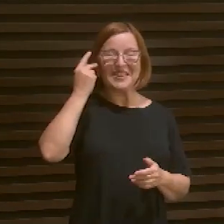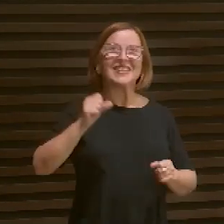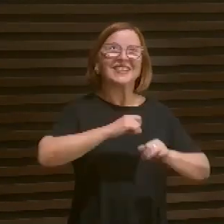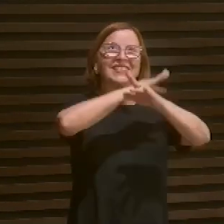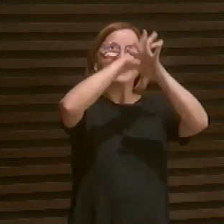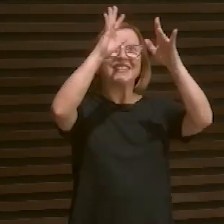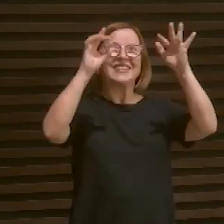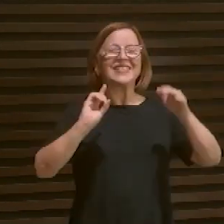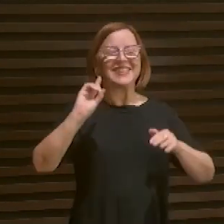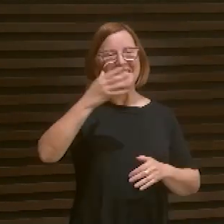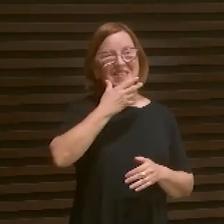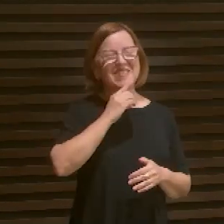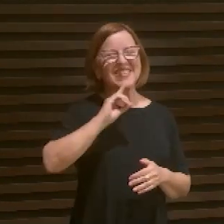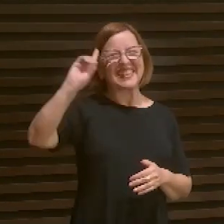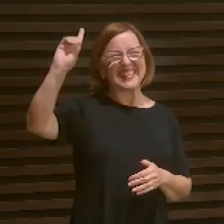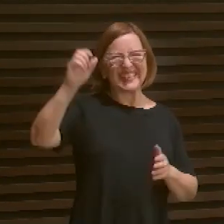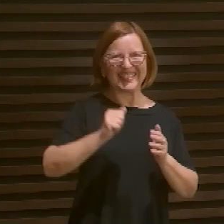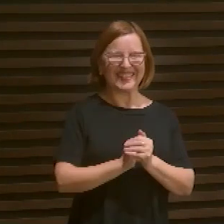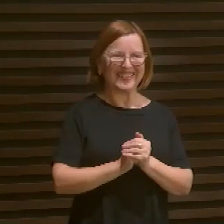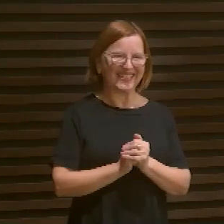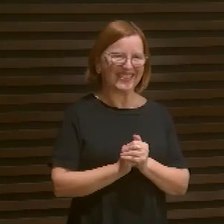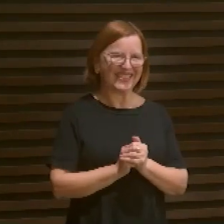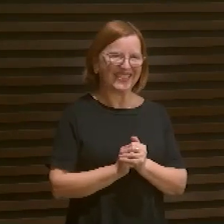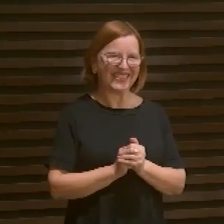para a glória de Deus Pai.